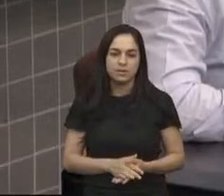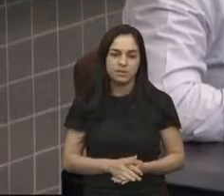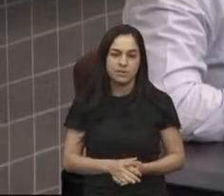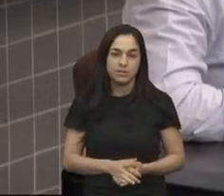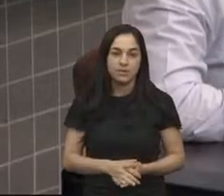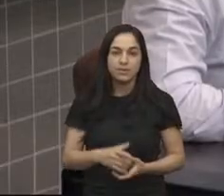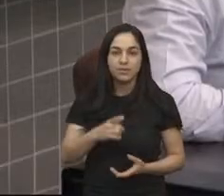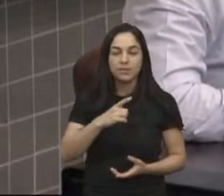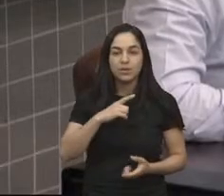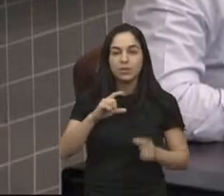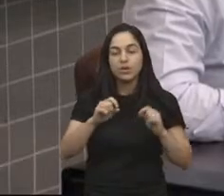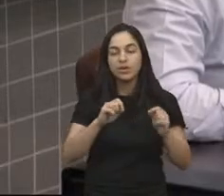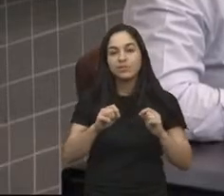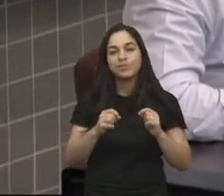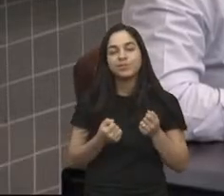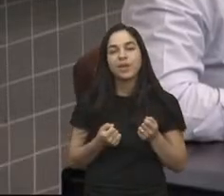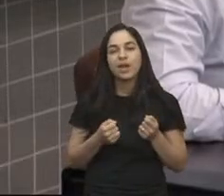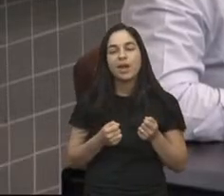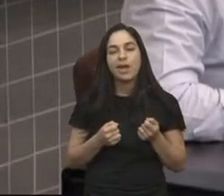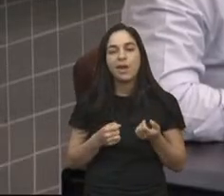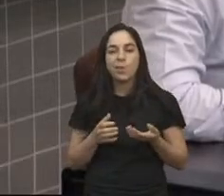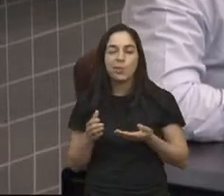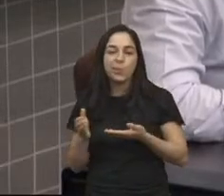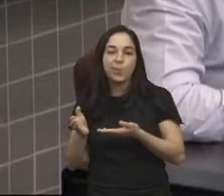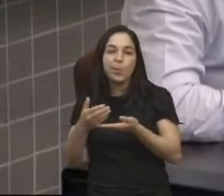coleta seletiva.